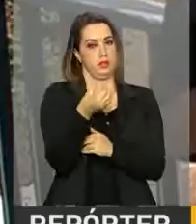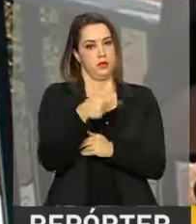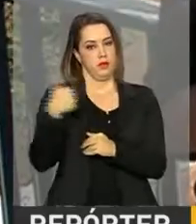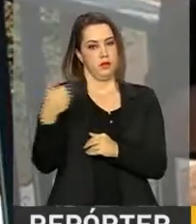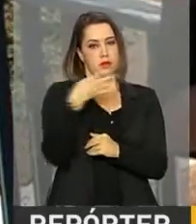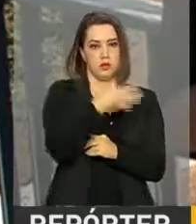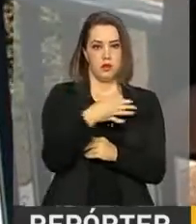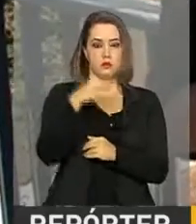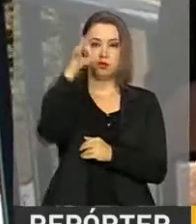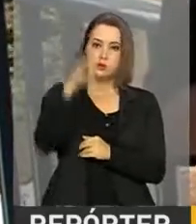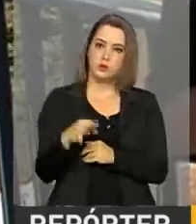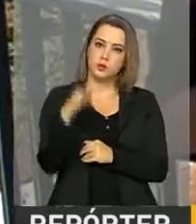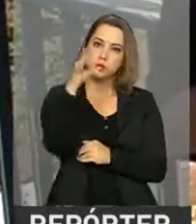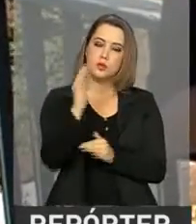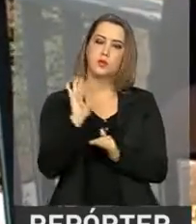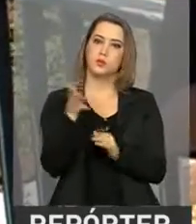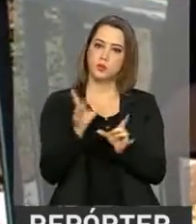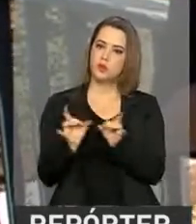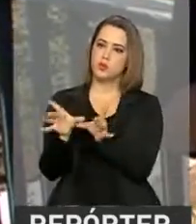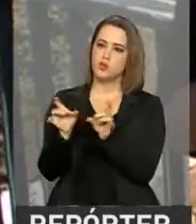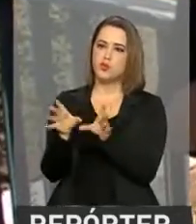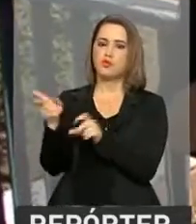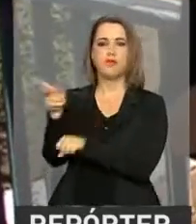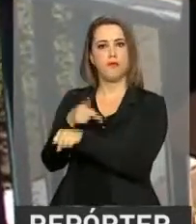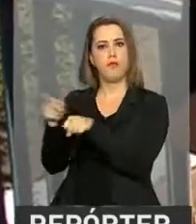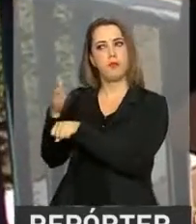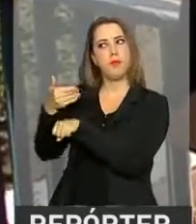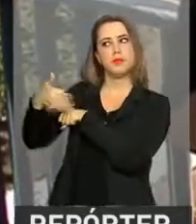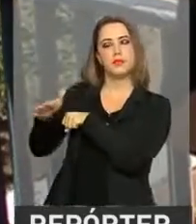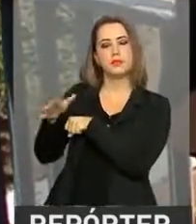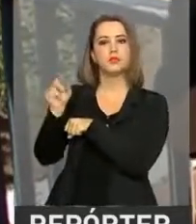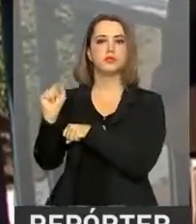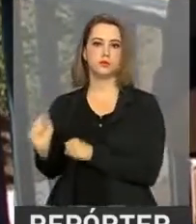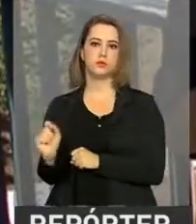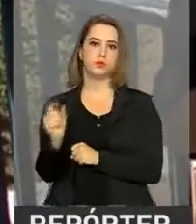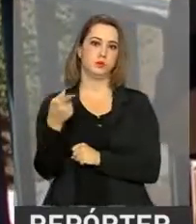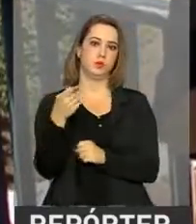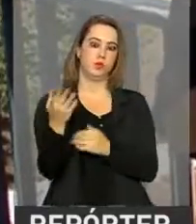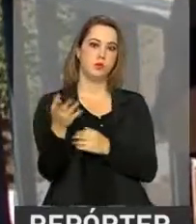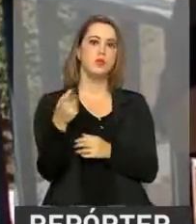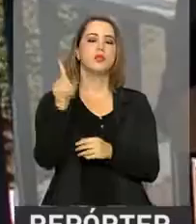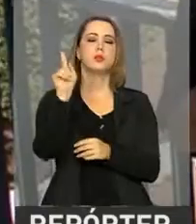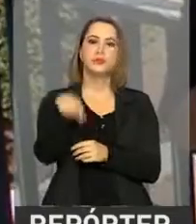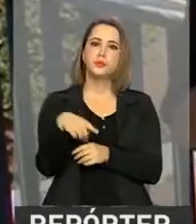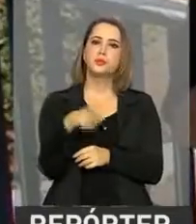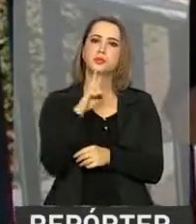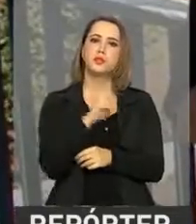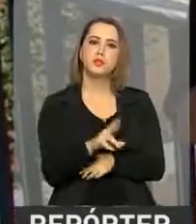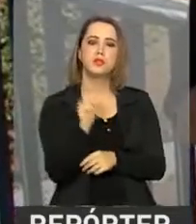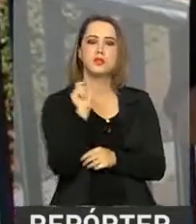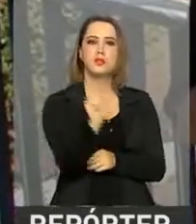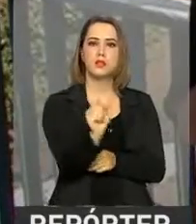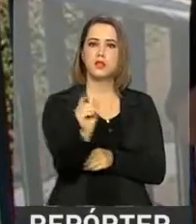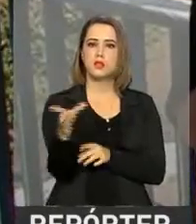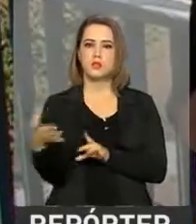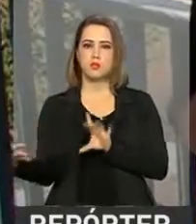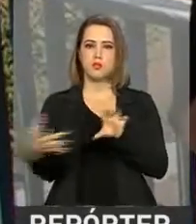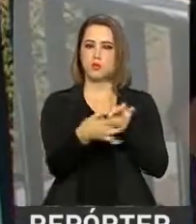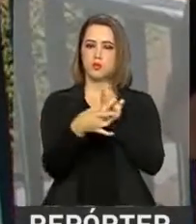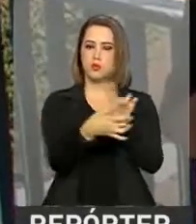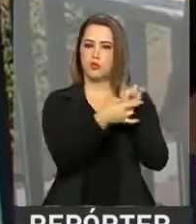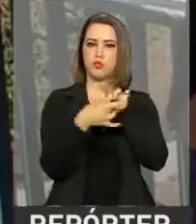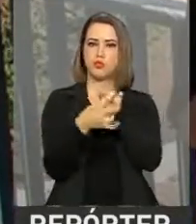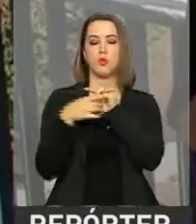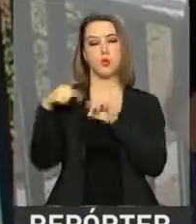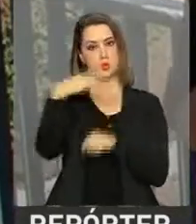14 por cento na venda de carros para outros países a conclusão de acordos bilaterais fechados pelo governo